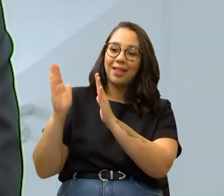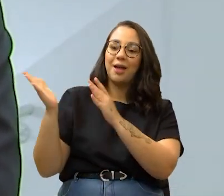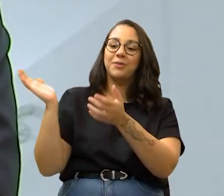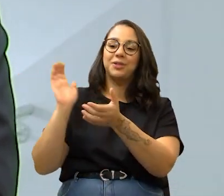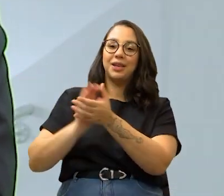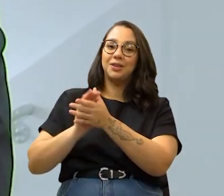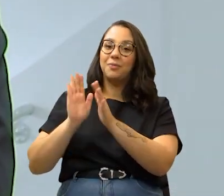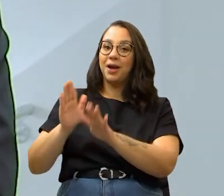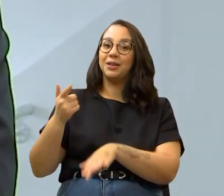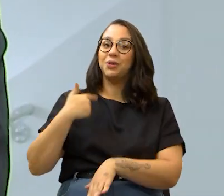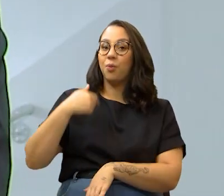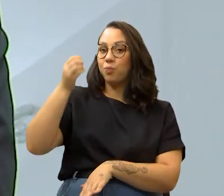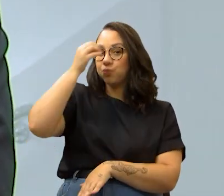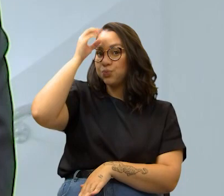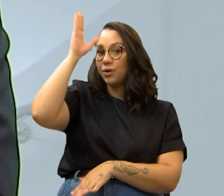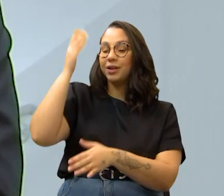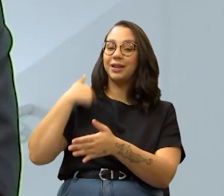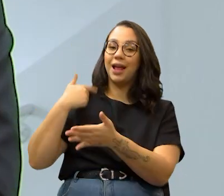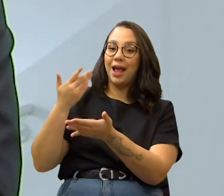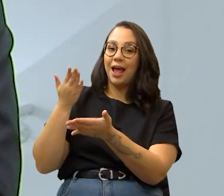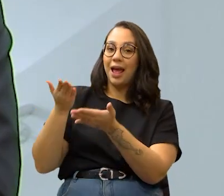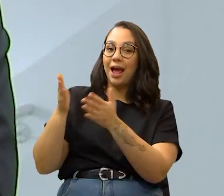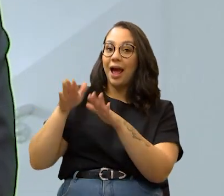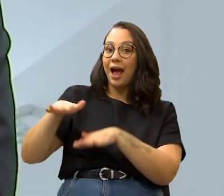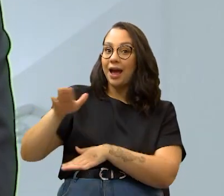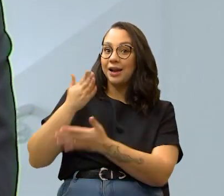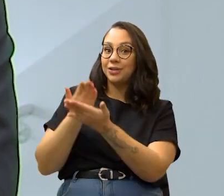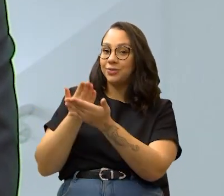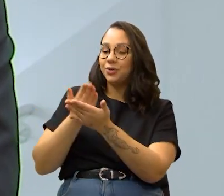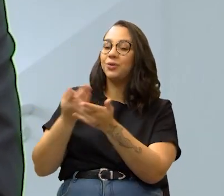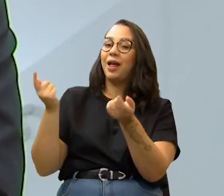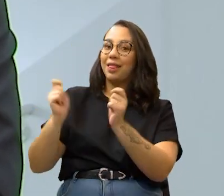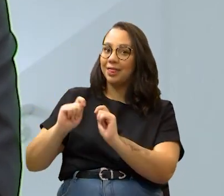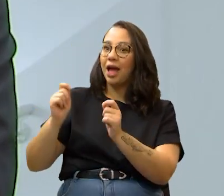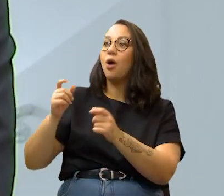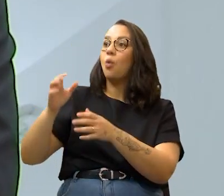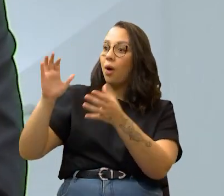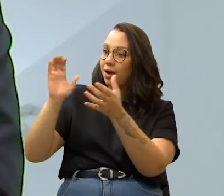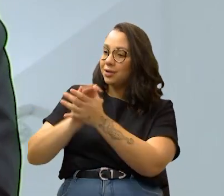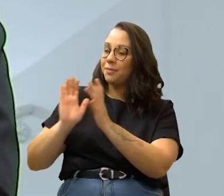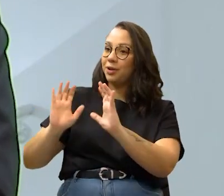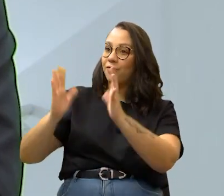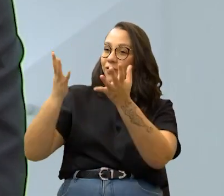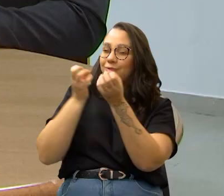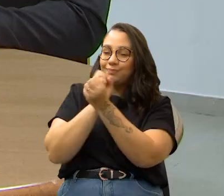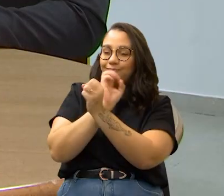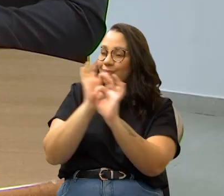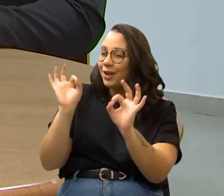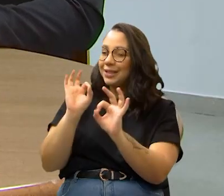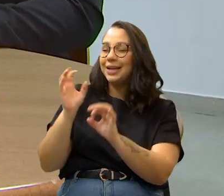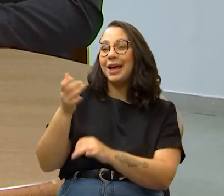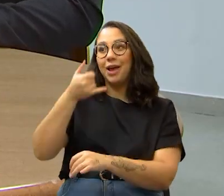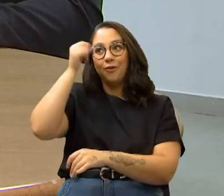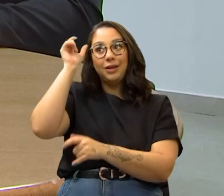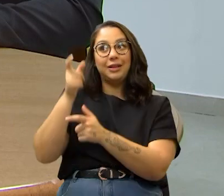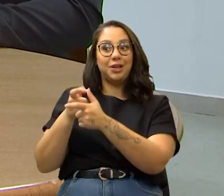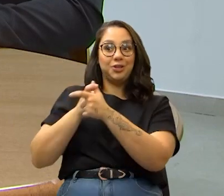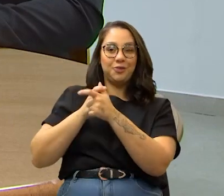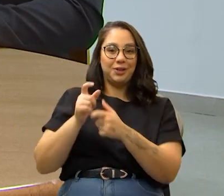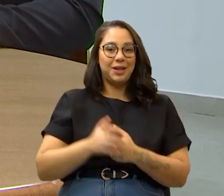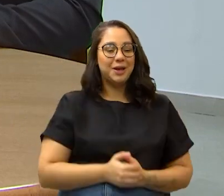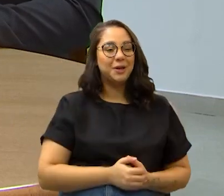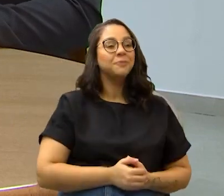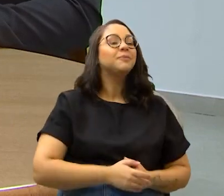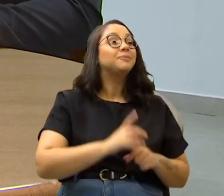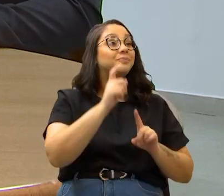tenho certeza que com o conhecimento e com o estudo dá para fazer um casamento bem bacana sem entrar nas dívidas. Nós estamos no